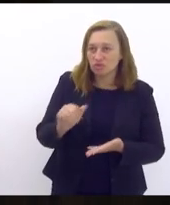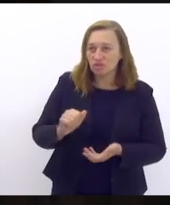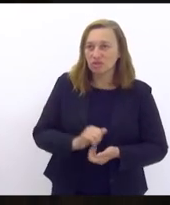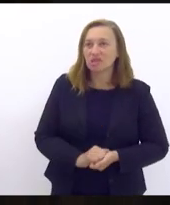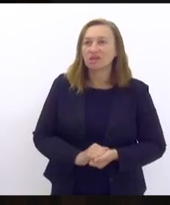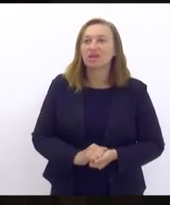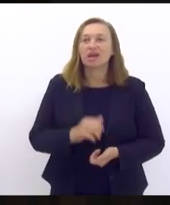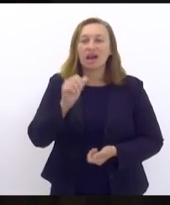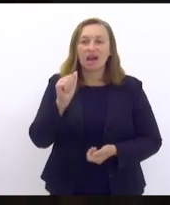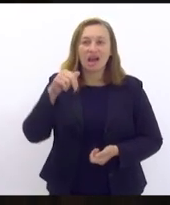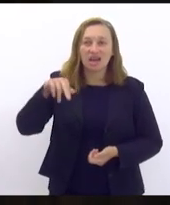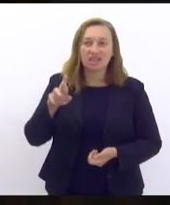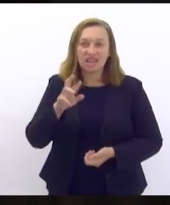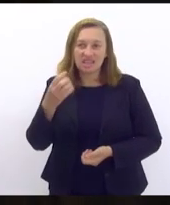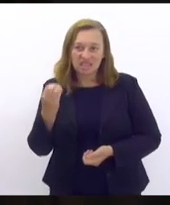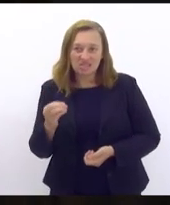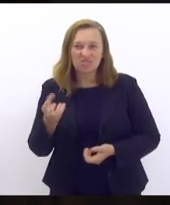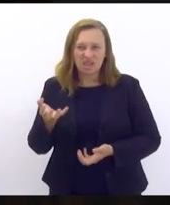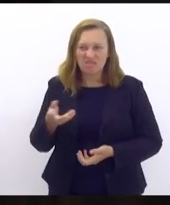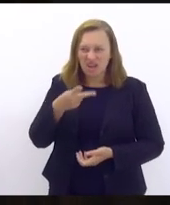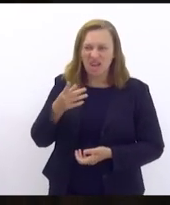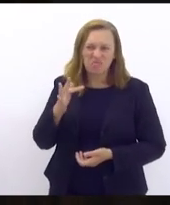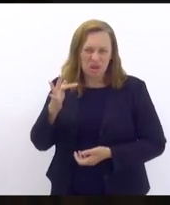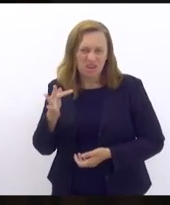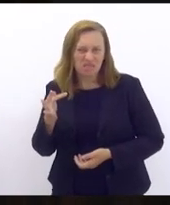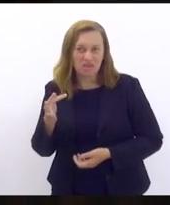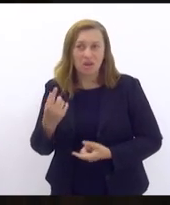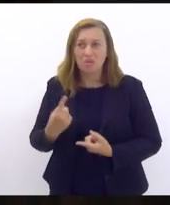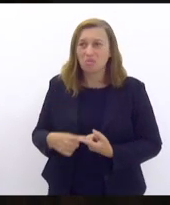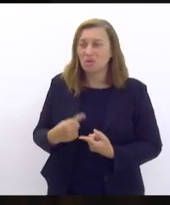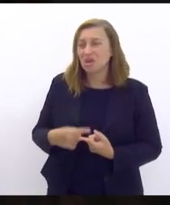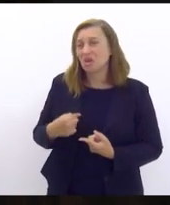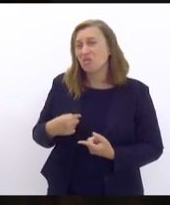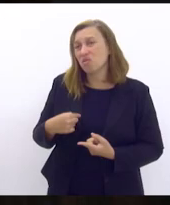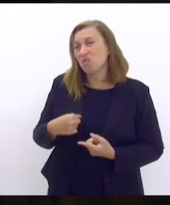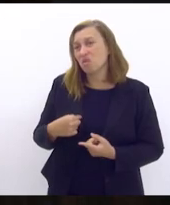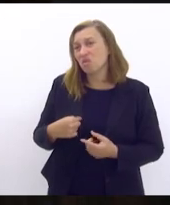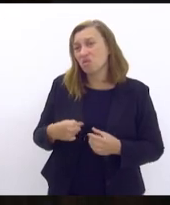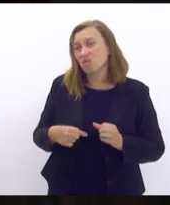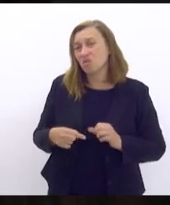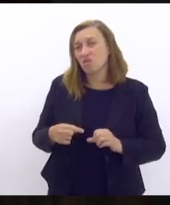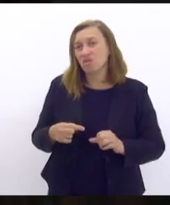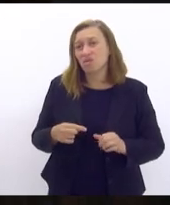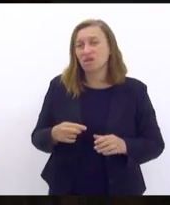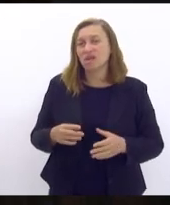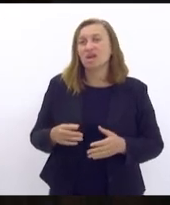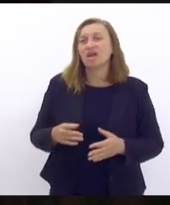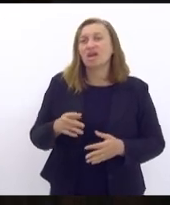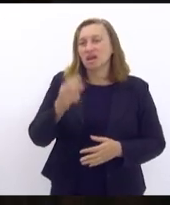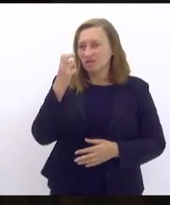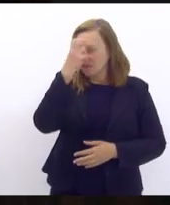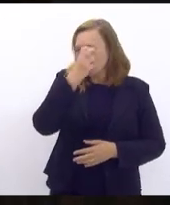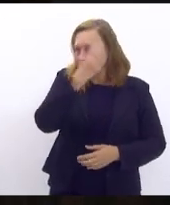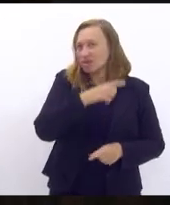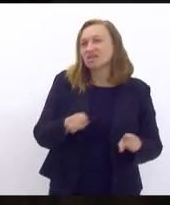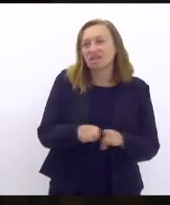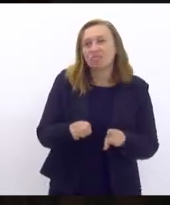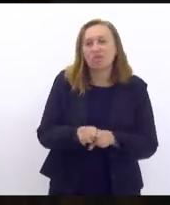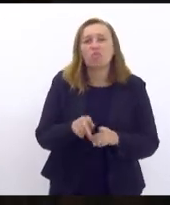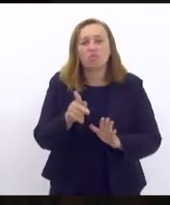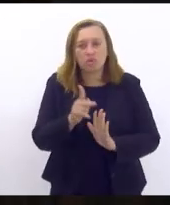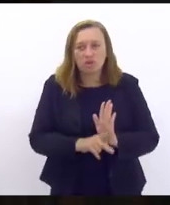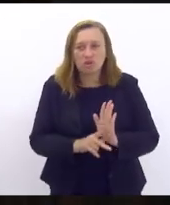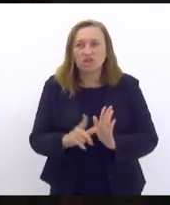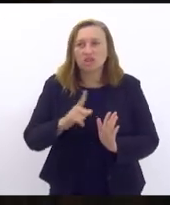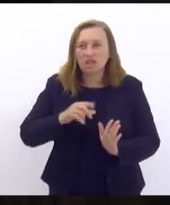o Andrezinho acho que quer falar, mas é breve, Andrezinho, porque eu vou seguir a pauta. É, a Verônica está ansiosa ali, que tem um projeto da Verônica também na pauta. Tem